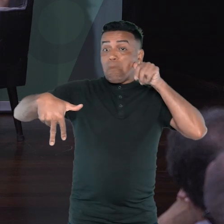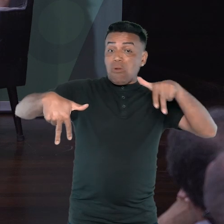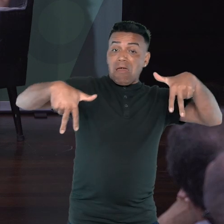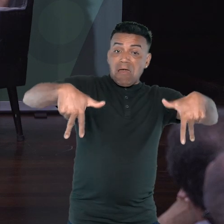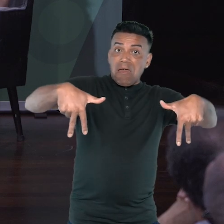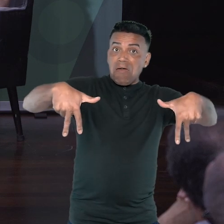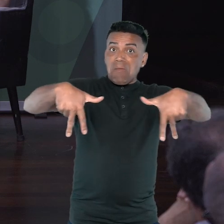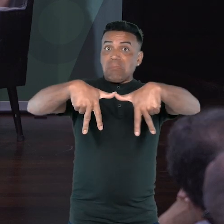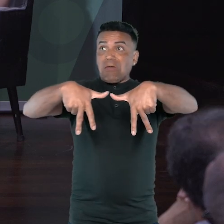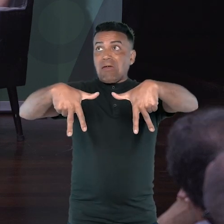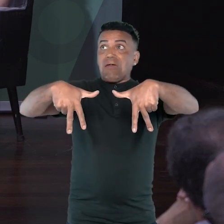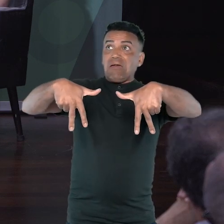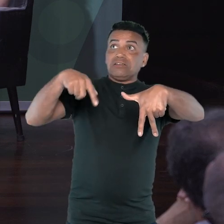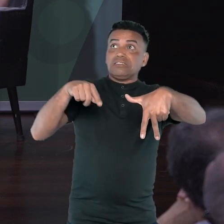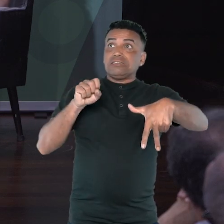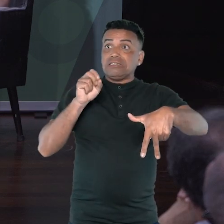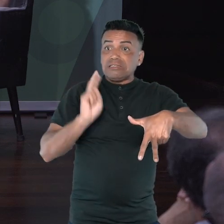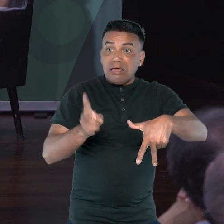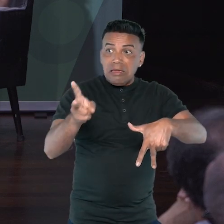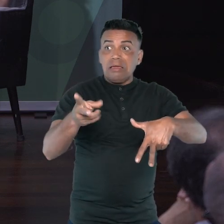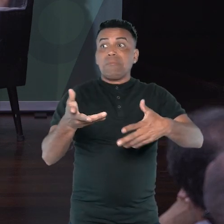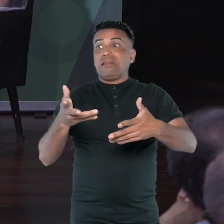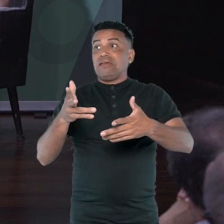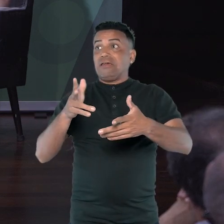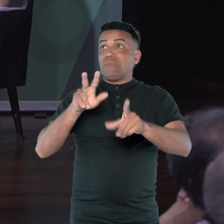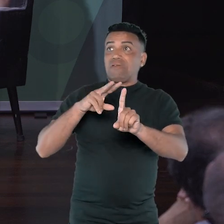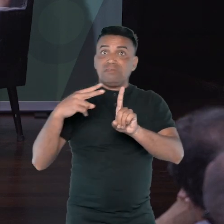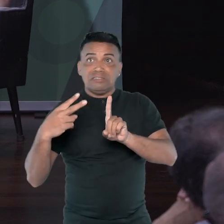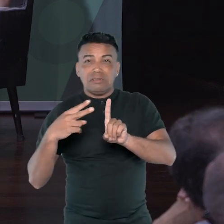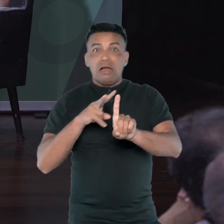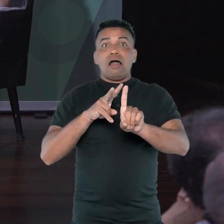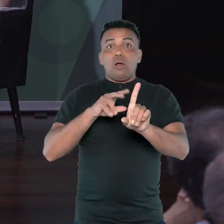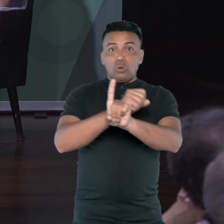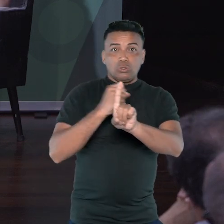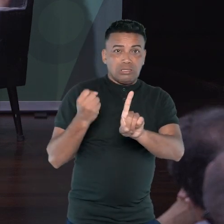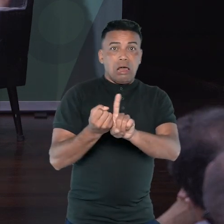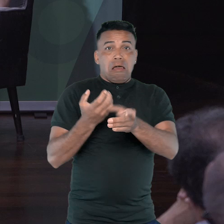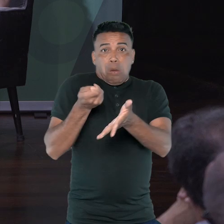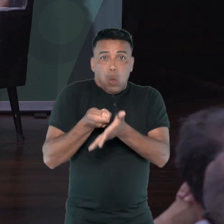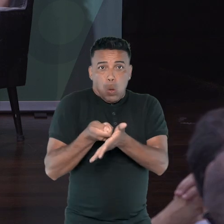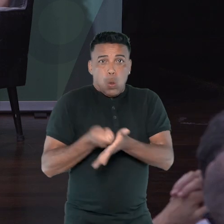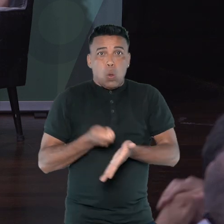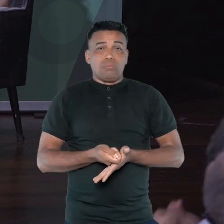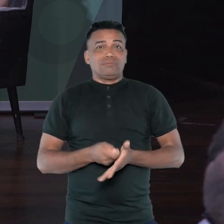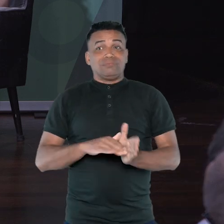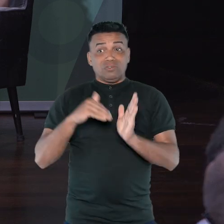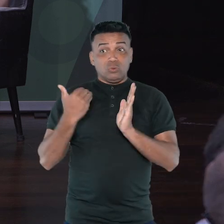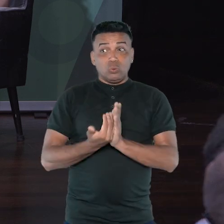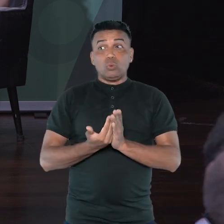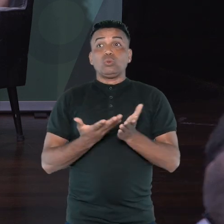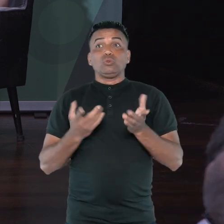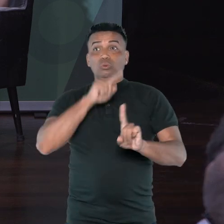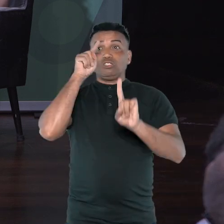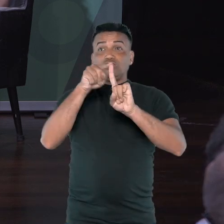eles ficarem performando sempre alguma expectativa, supor que todos os horizontes possíveis já